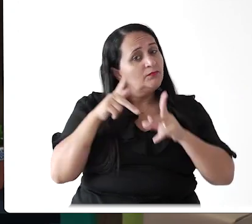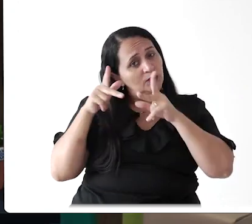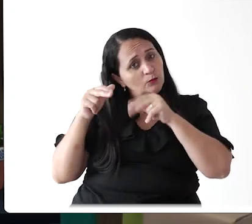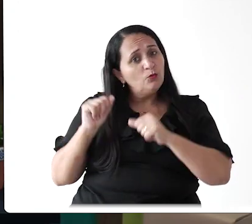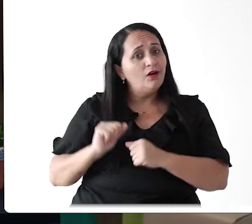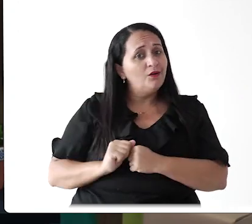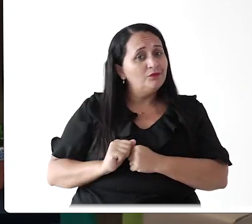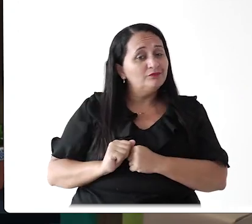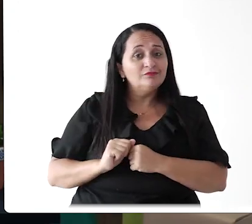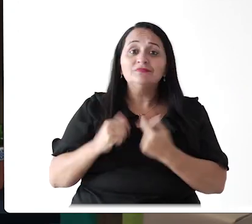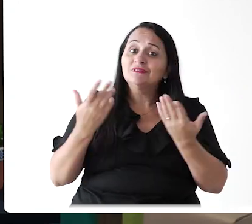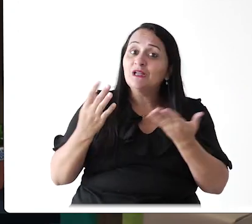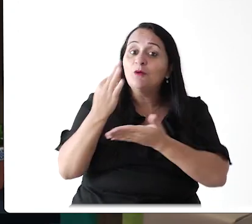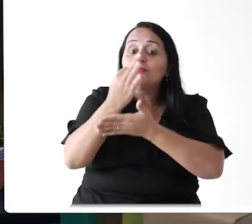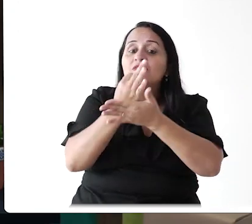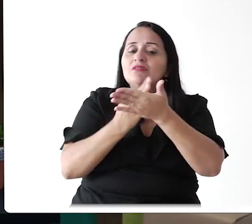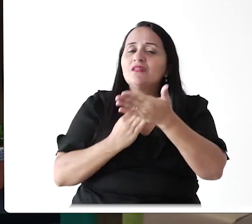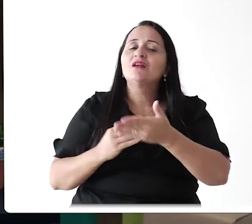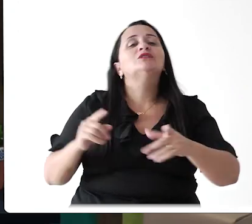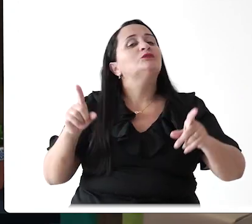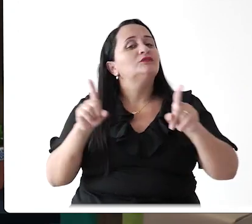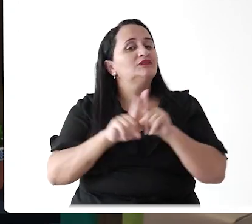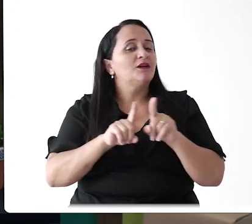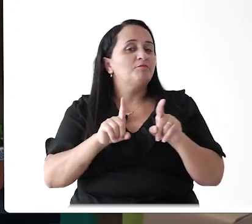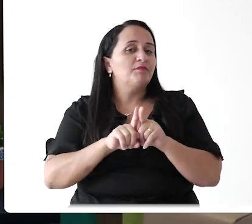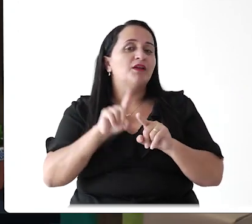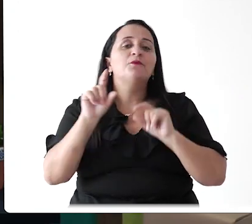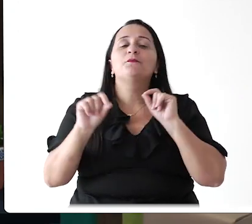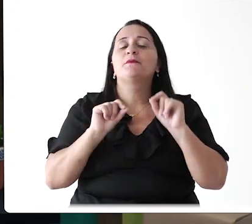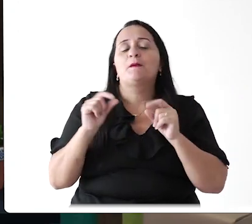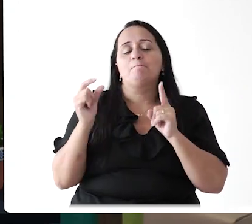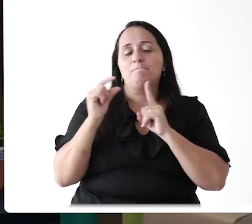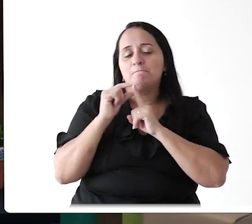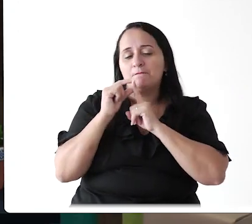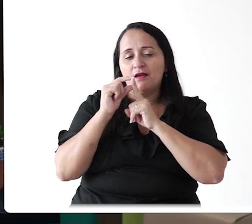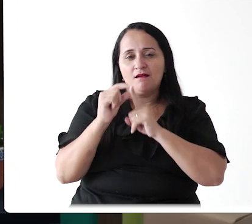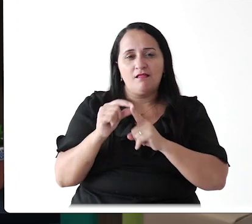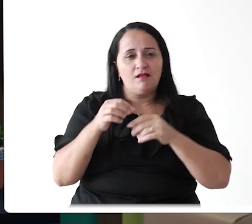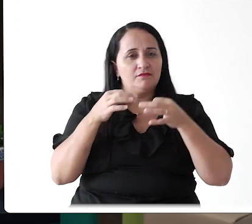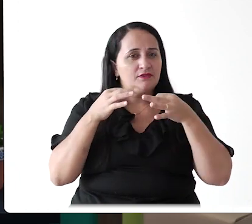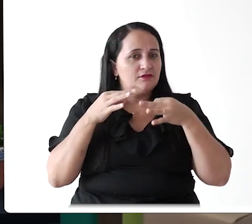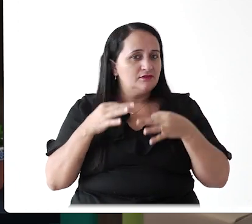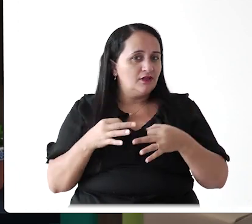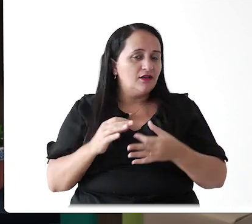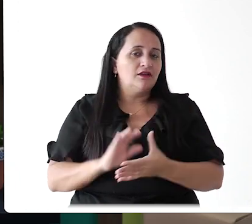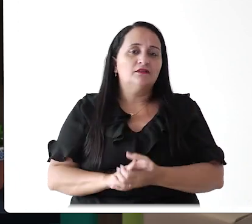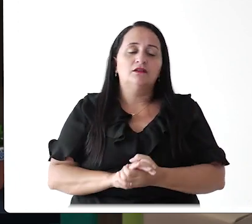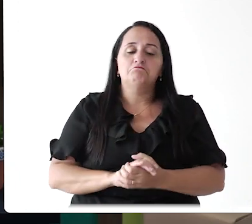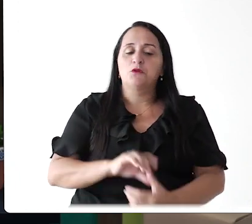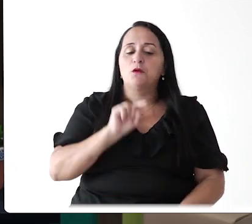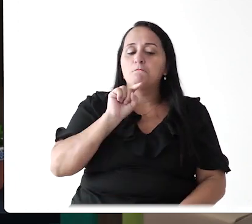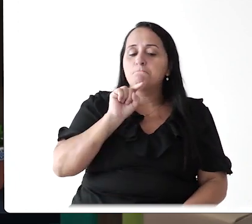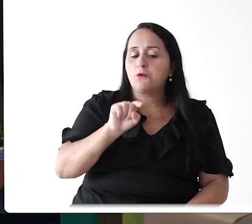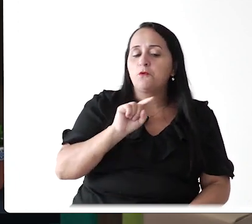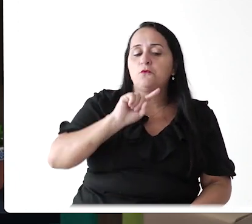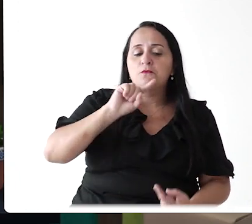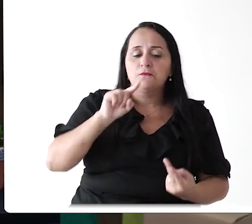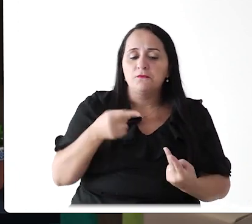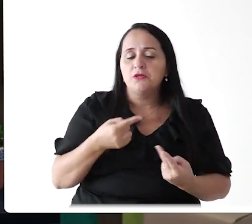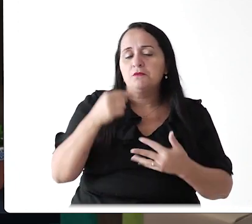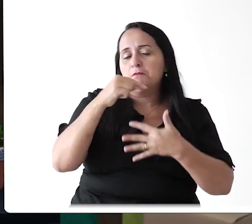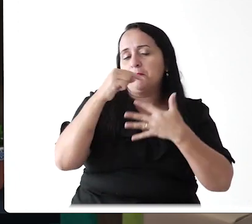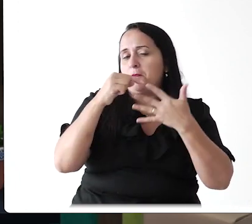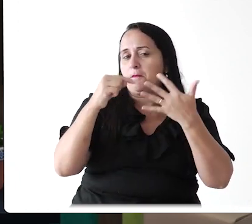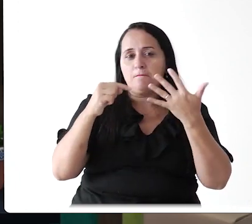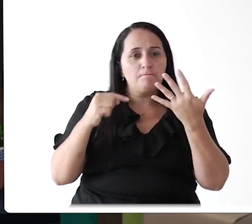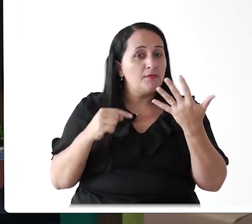melhores palavras, melhores não, adequadas, utilizamos sinais de pontuação,